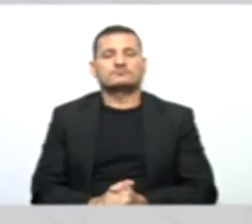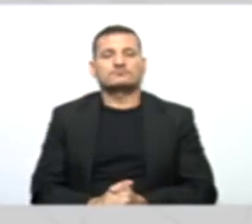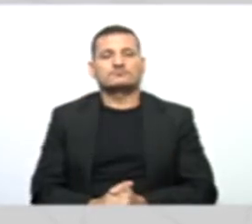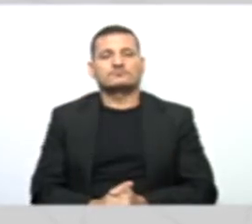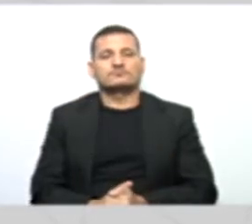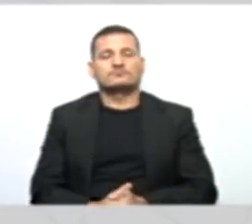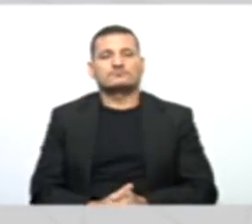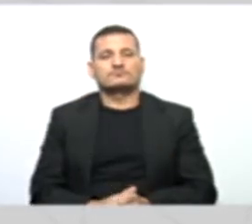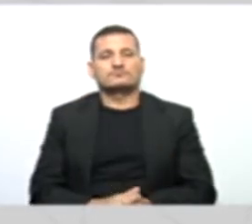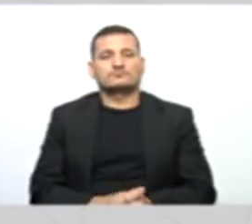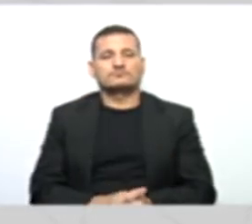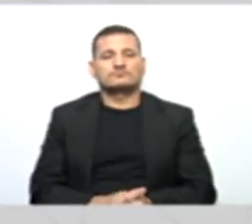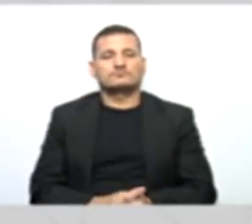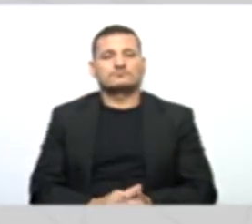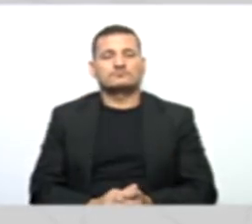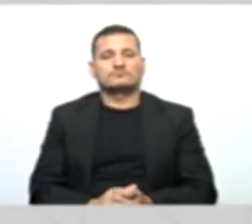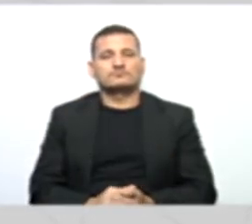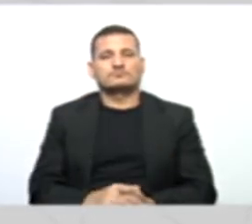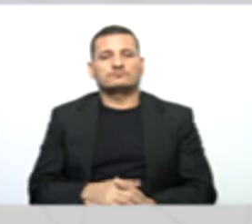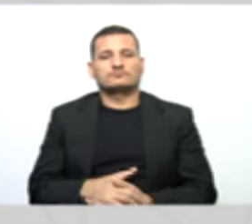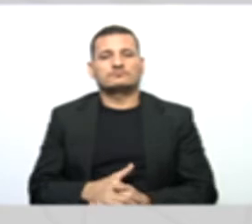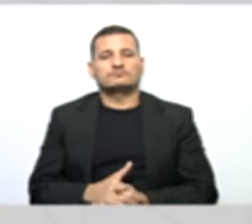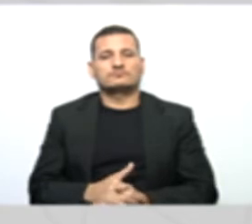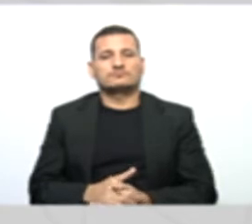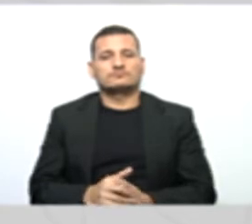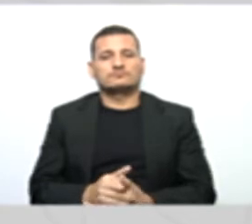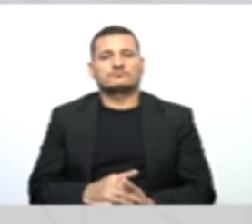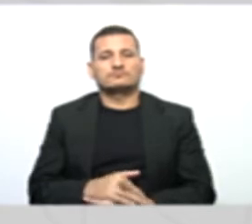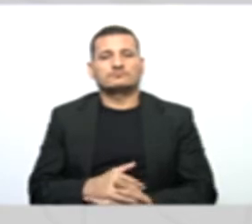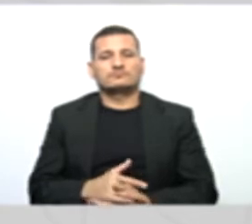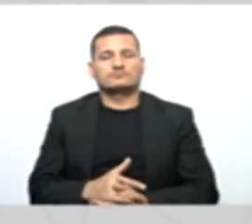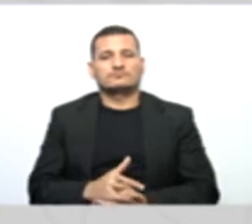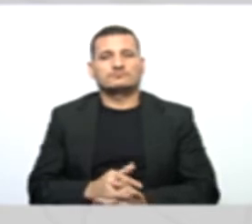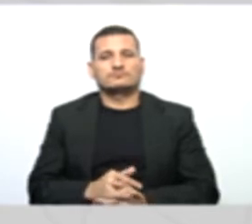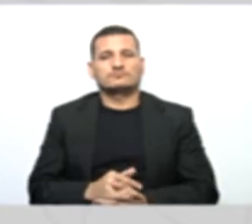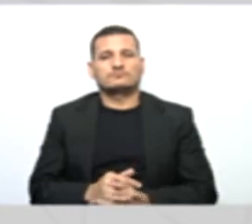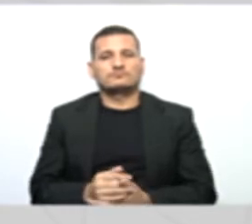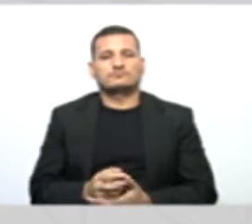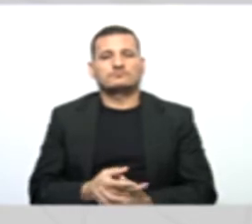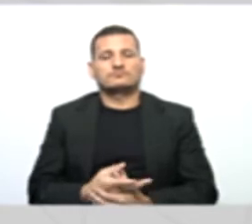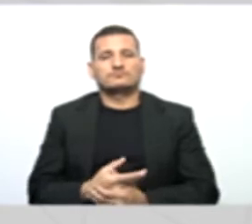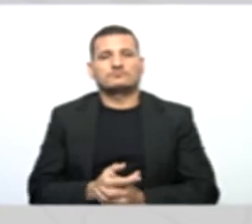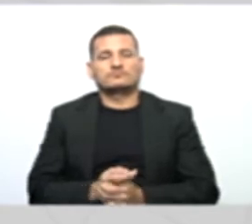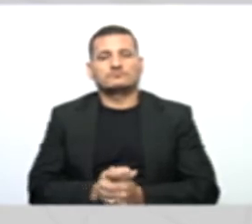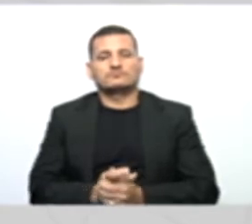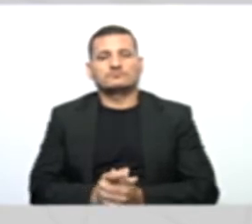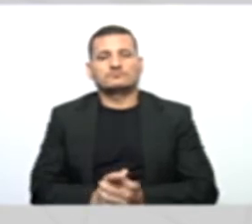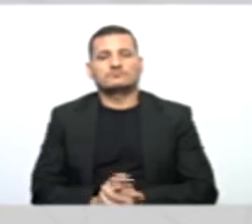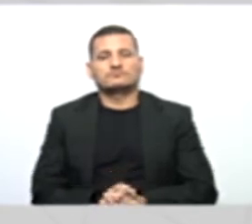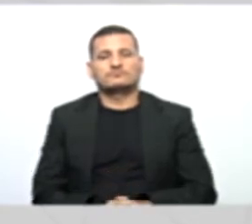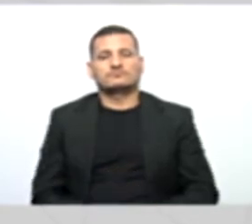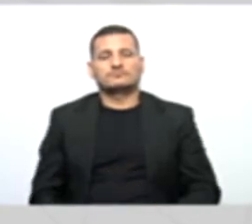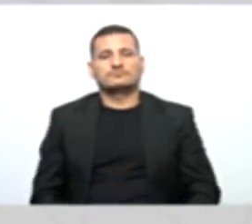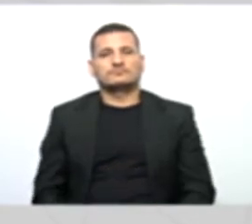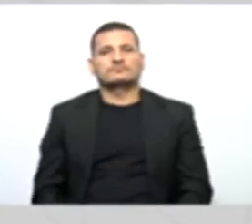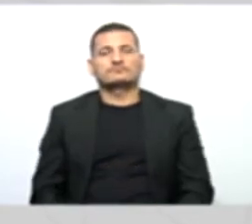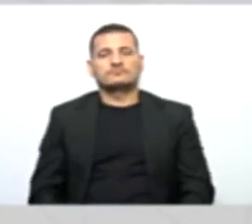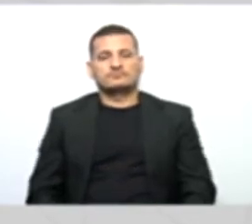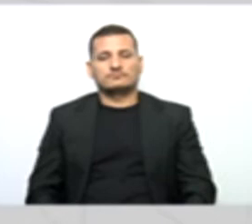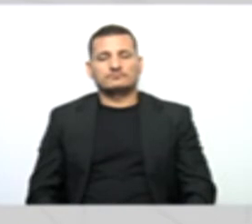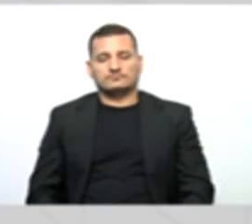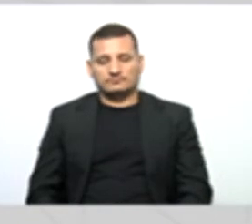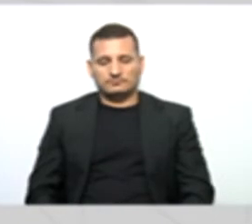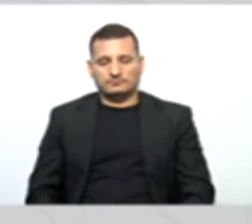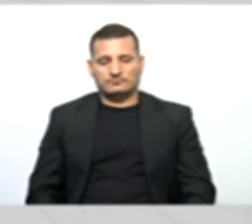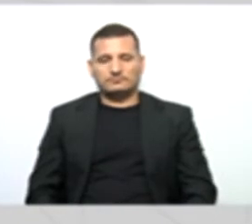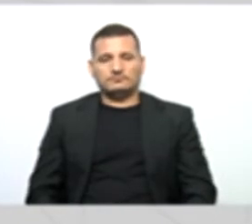realizar uma chamada. Agora, nós vamos criar rapidamente aqui o código em Python dessa classe. Vamos lá.